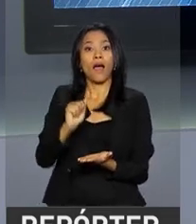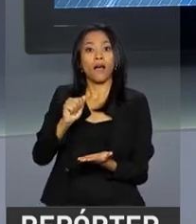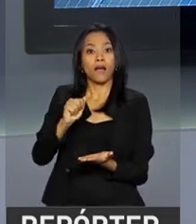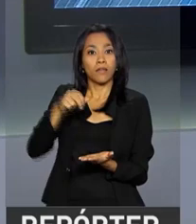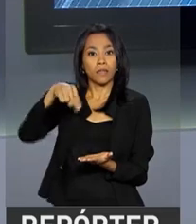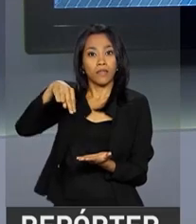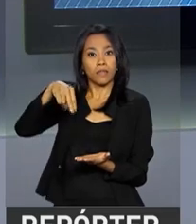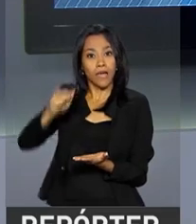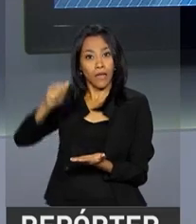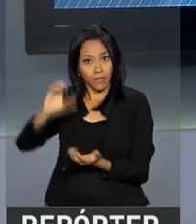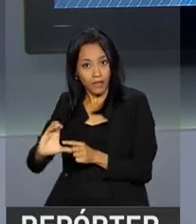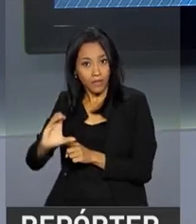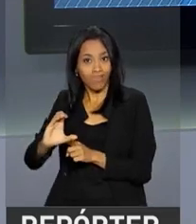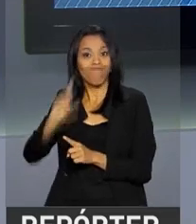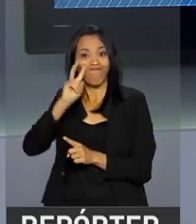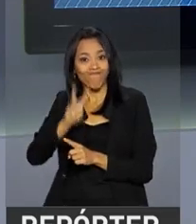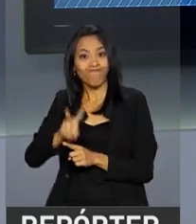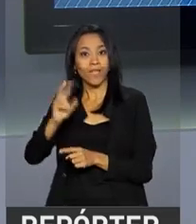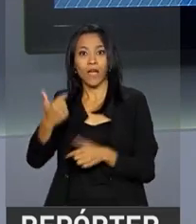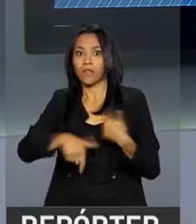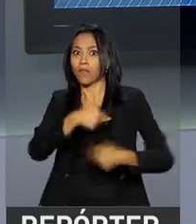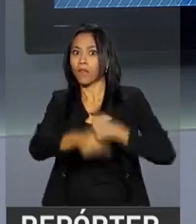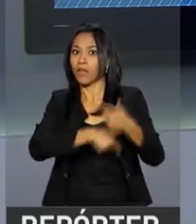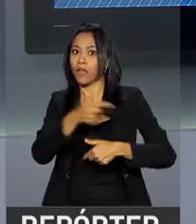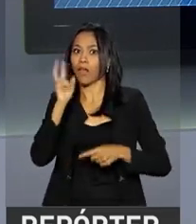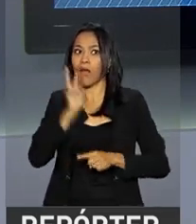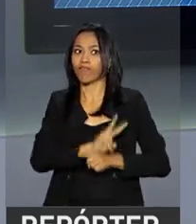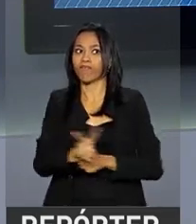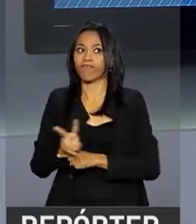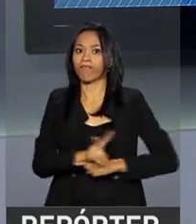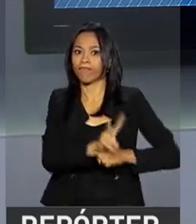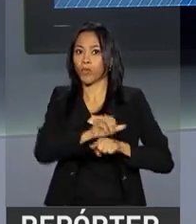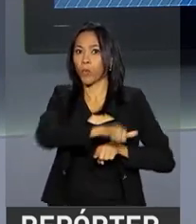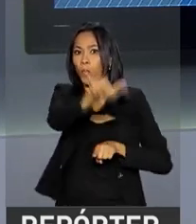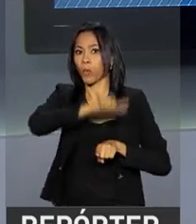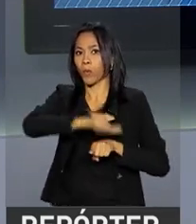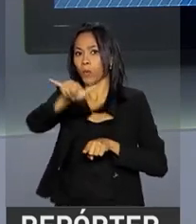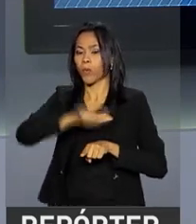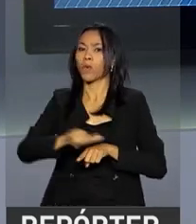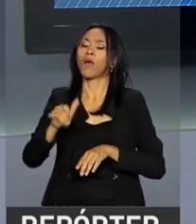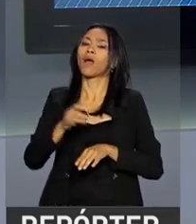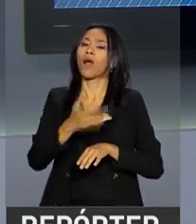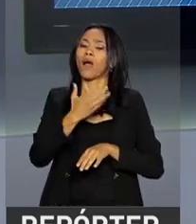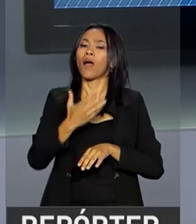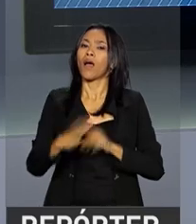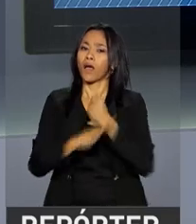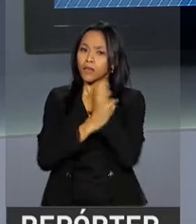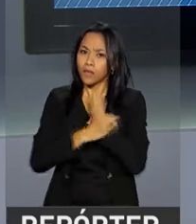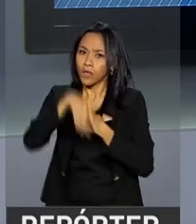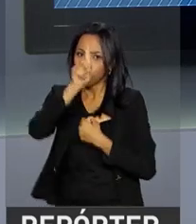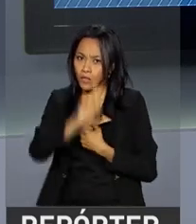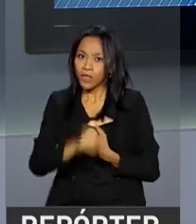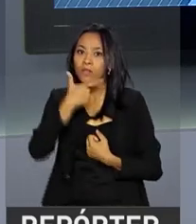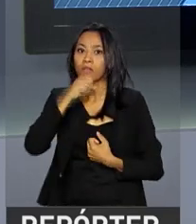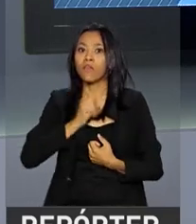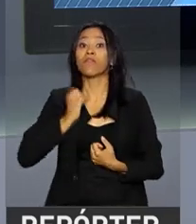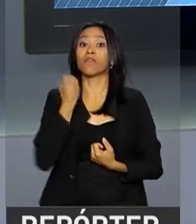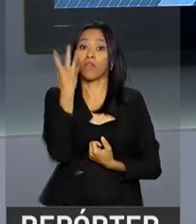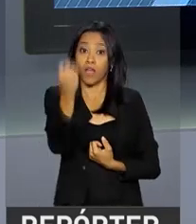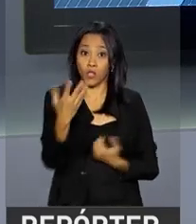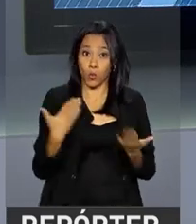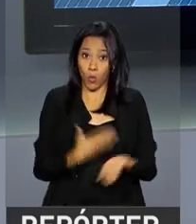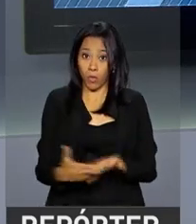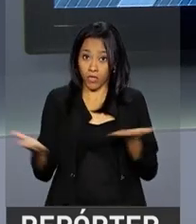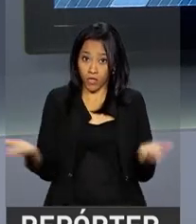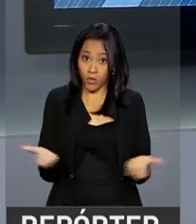anac realiza operação em aeroportos para garantir os direitos dos passageiros a operação começa hoje e vai até o dia